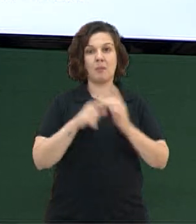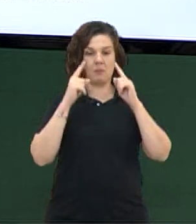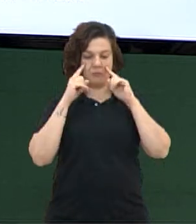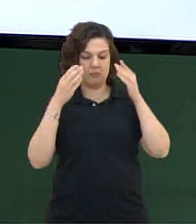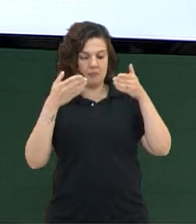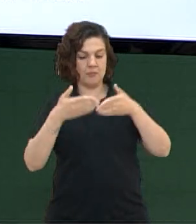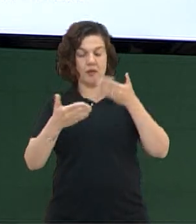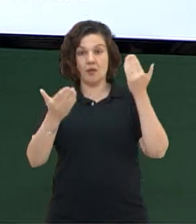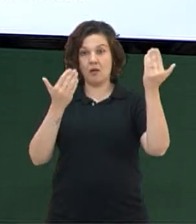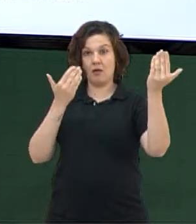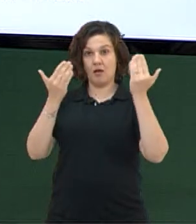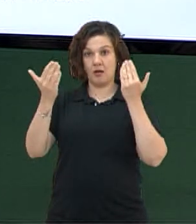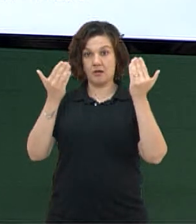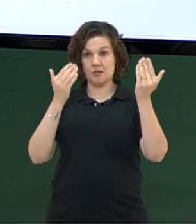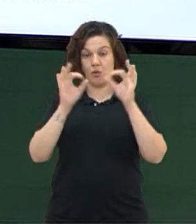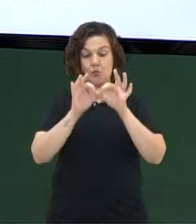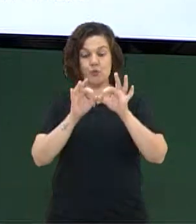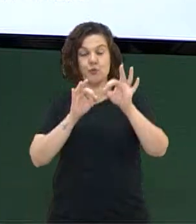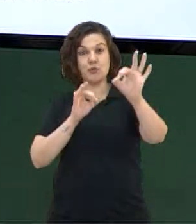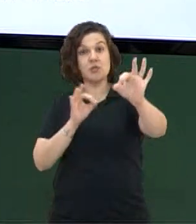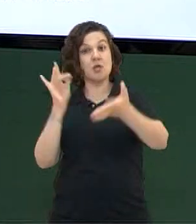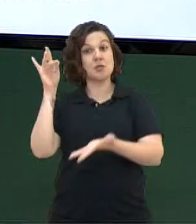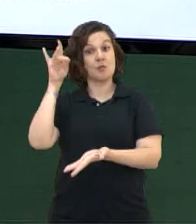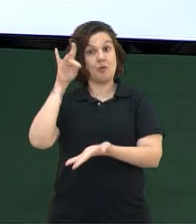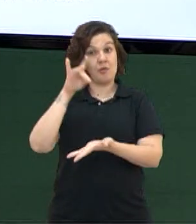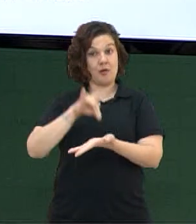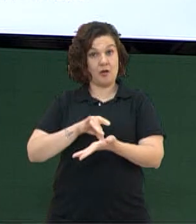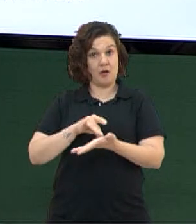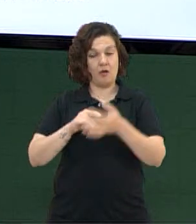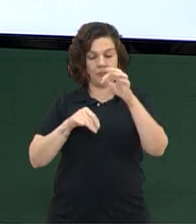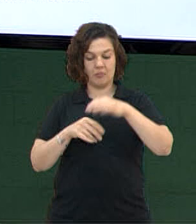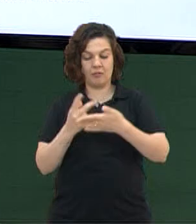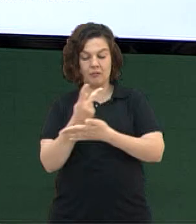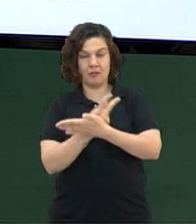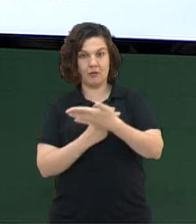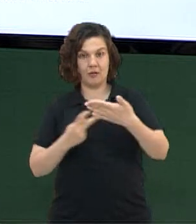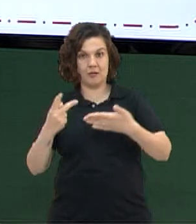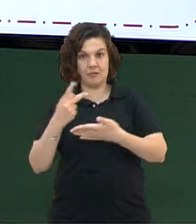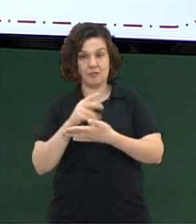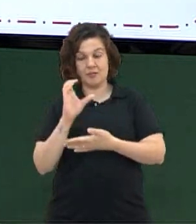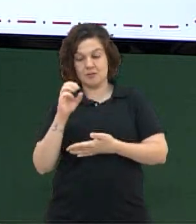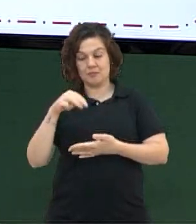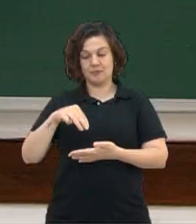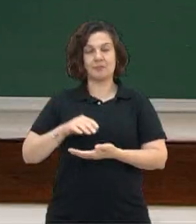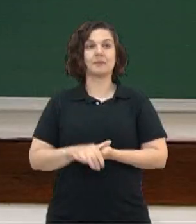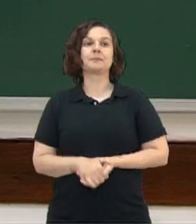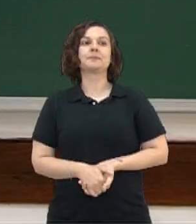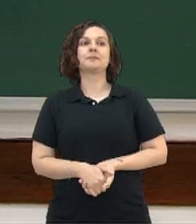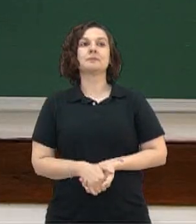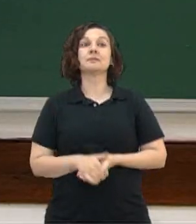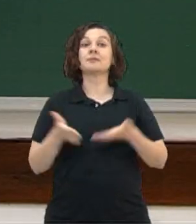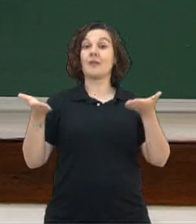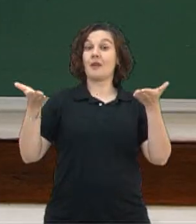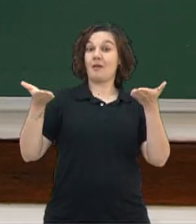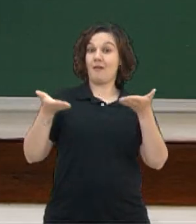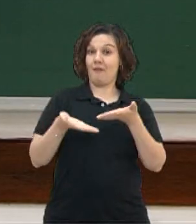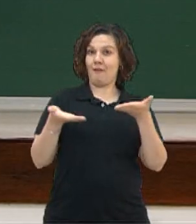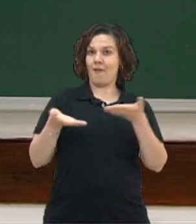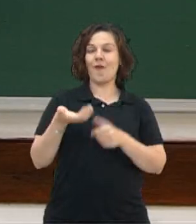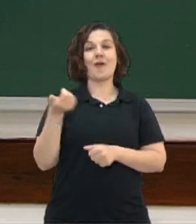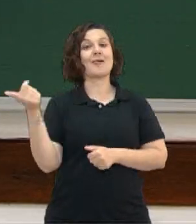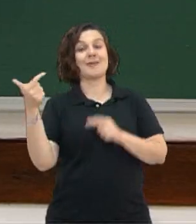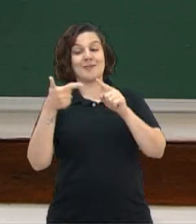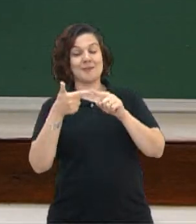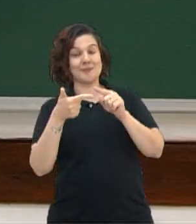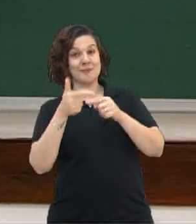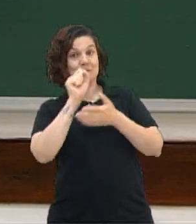a relação entre a distância real e a distância representada no mapa. E agora a gente vai para a nossa